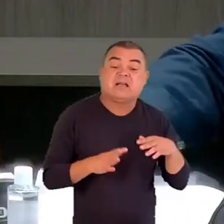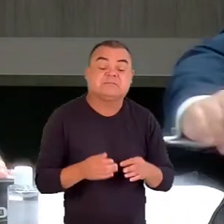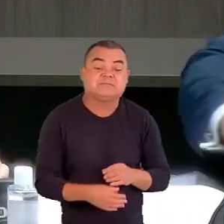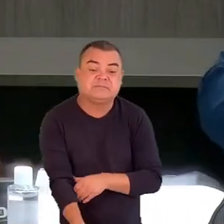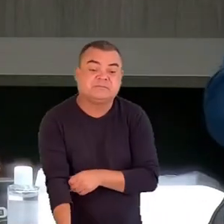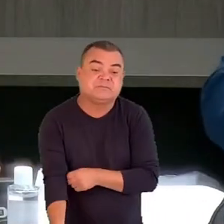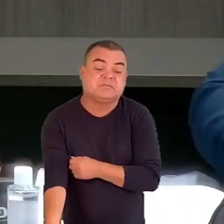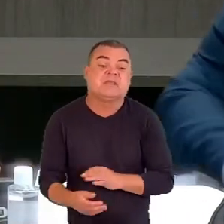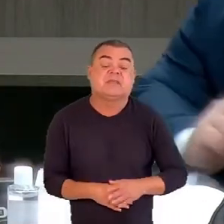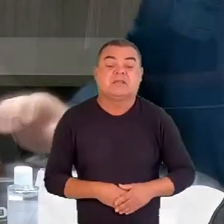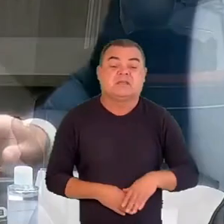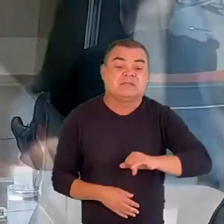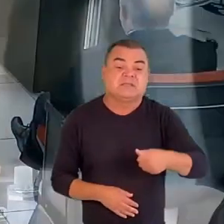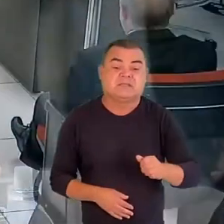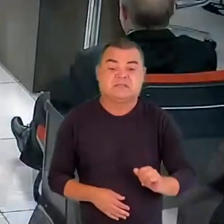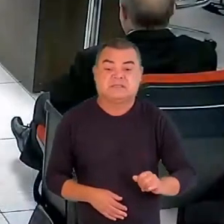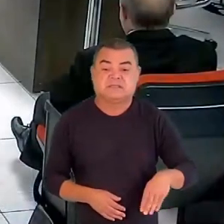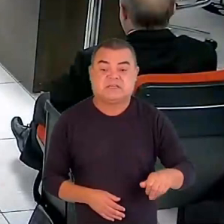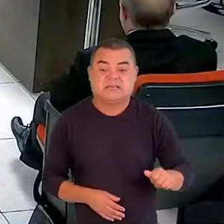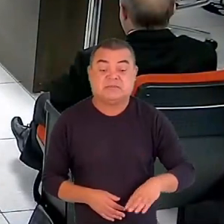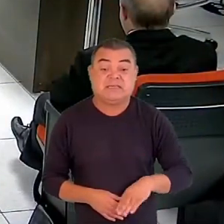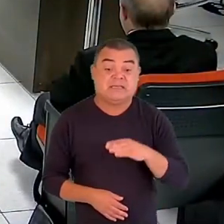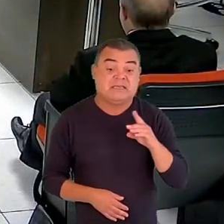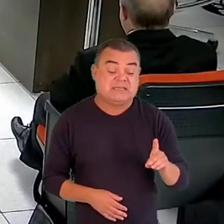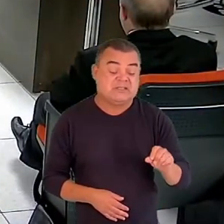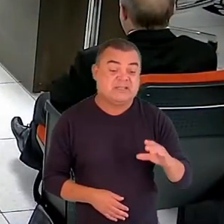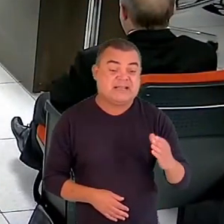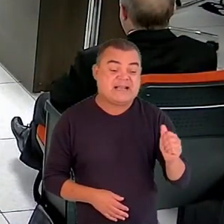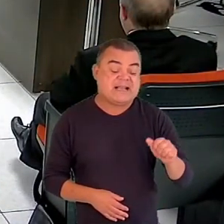Fabiano. Bom dia, presidente. A exemplo do